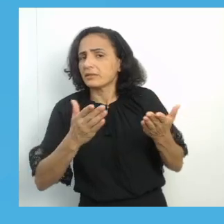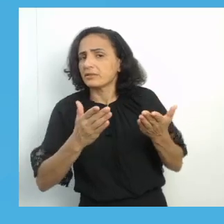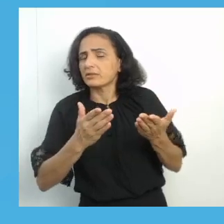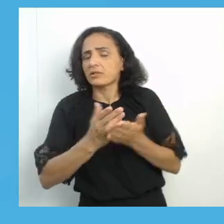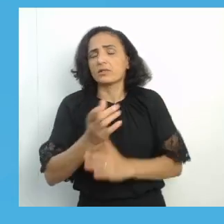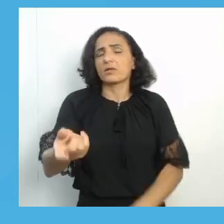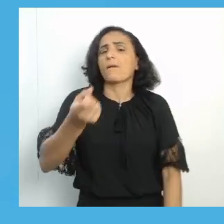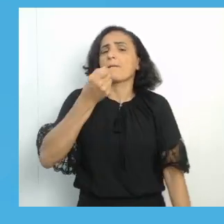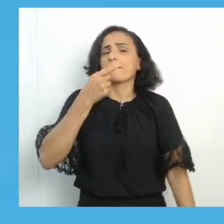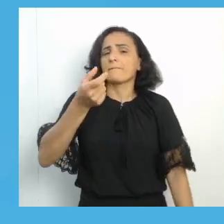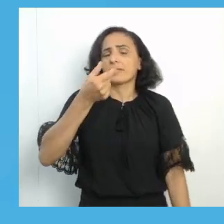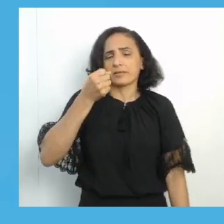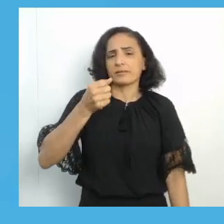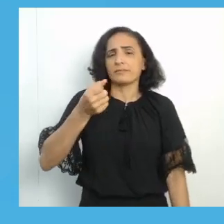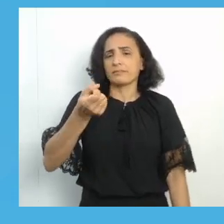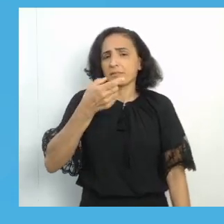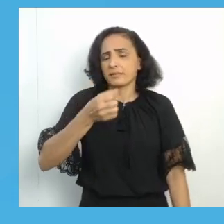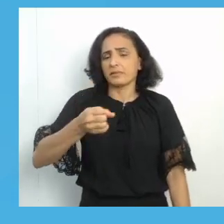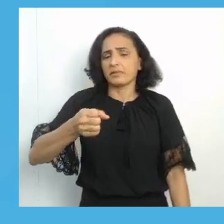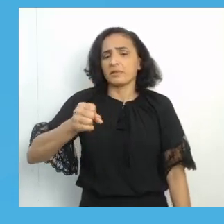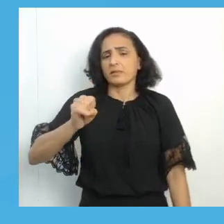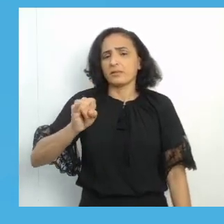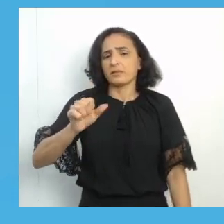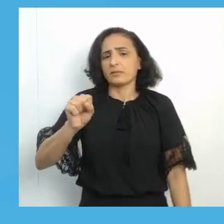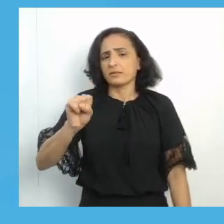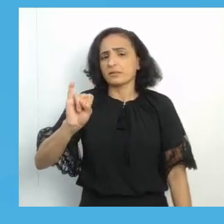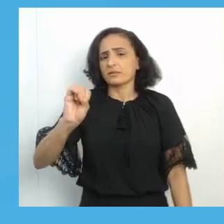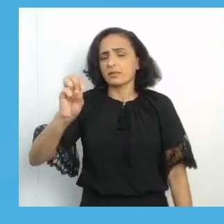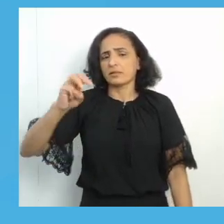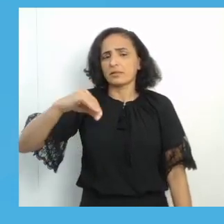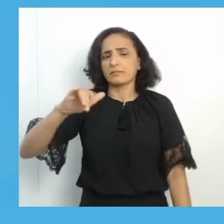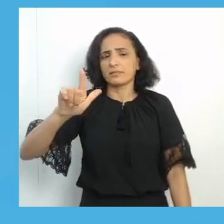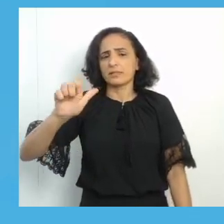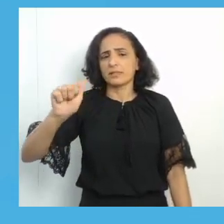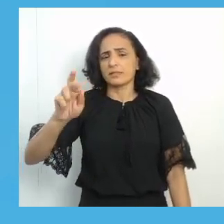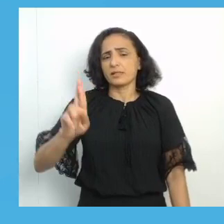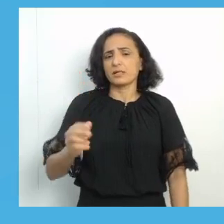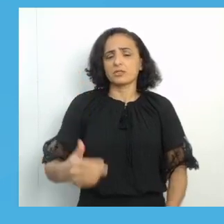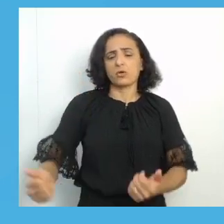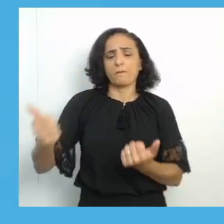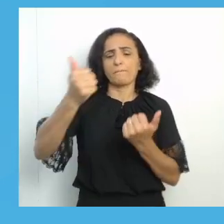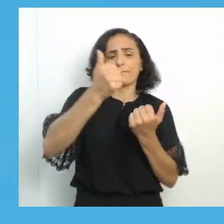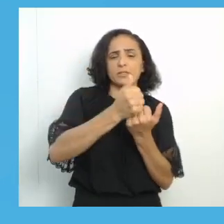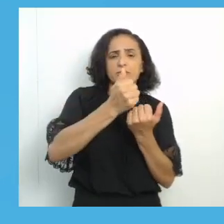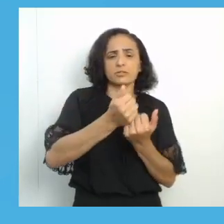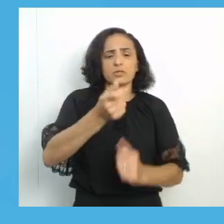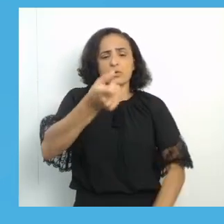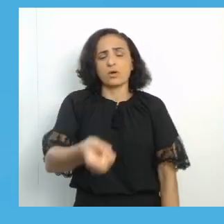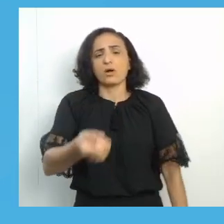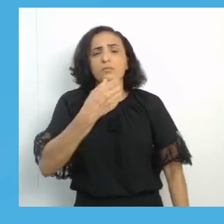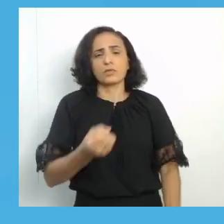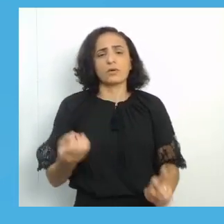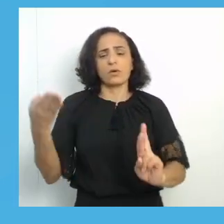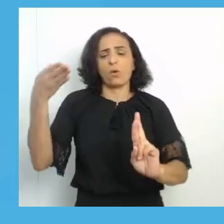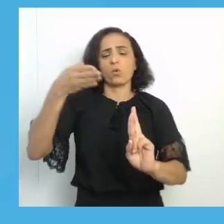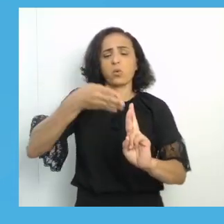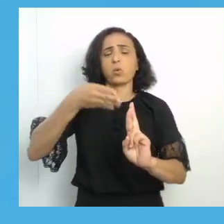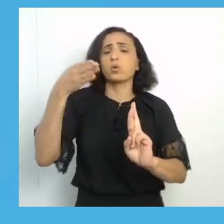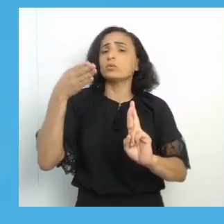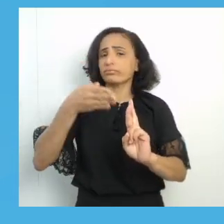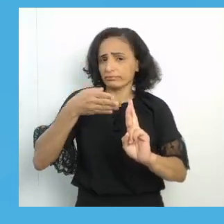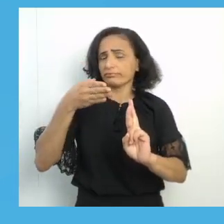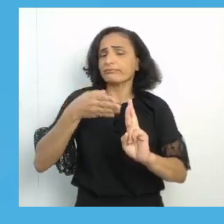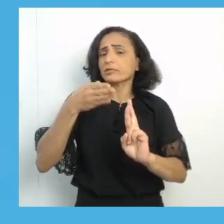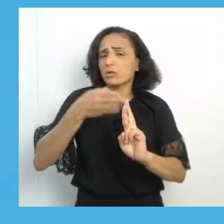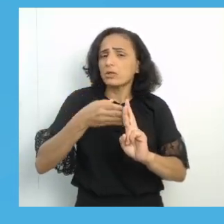só pode substituir seu respectivo medicamento de referência após passar por testes